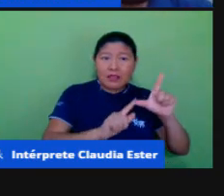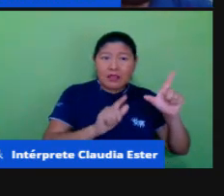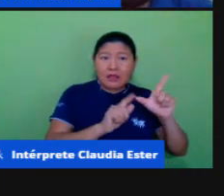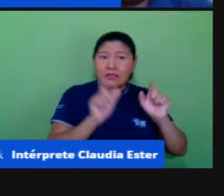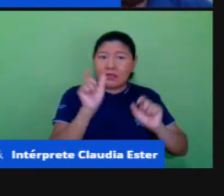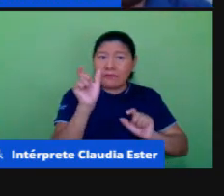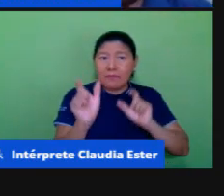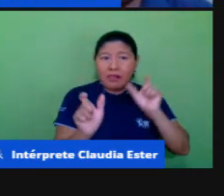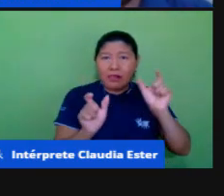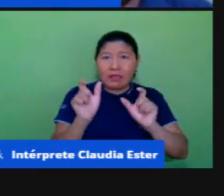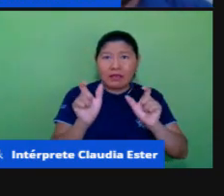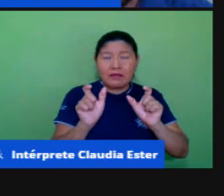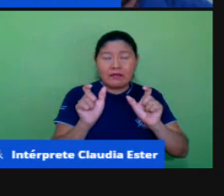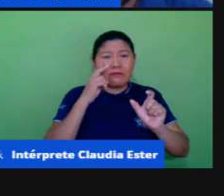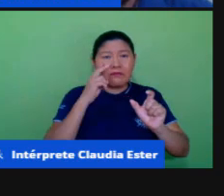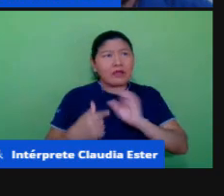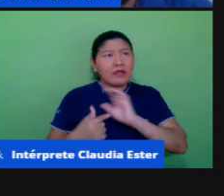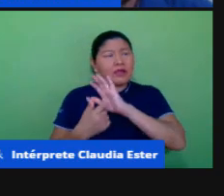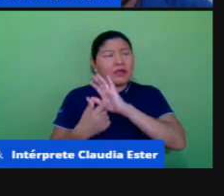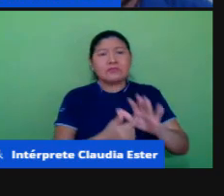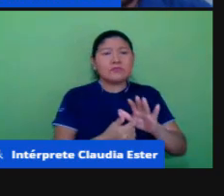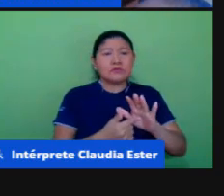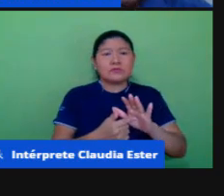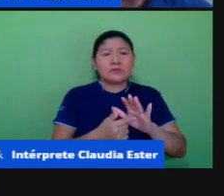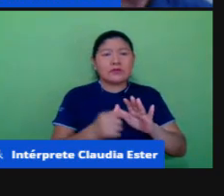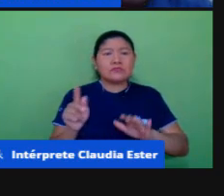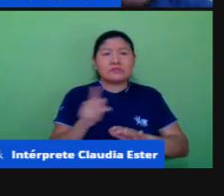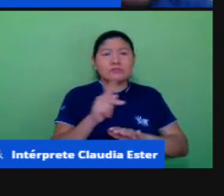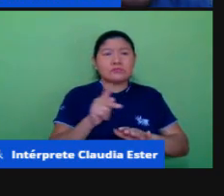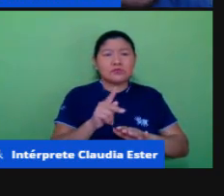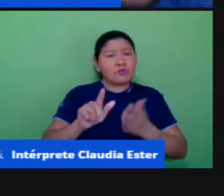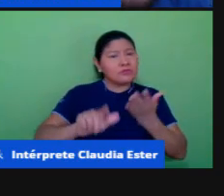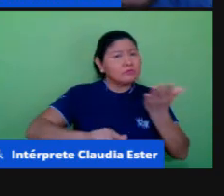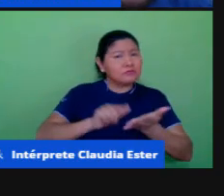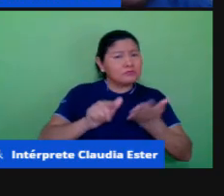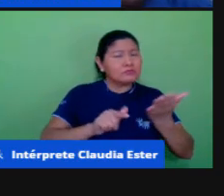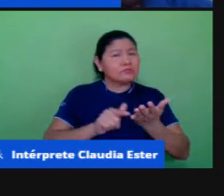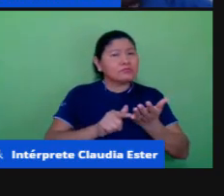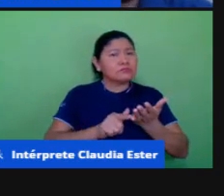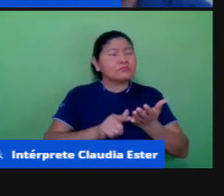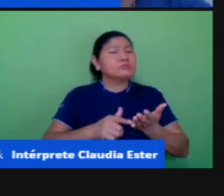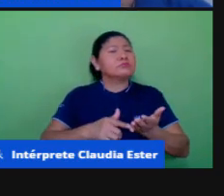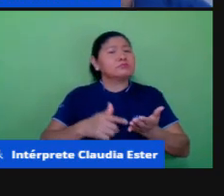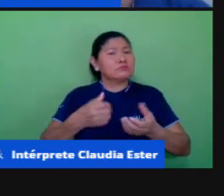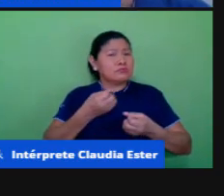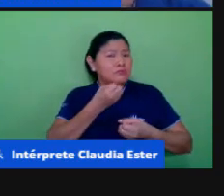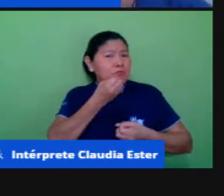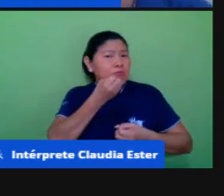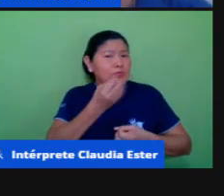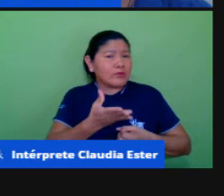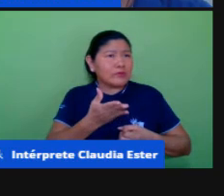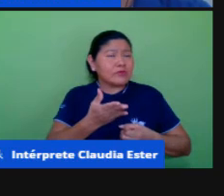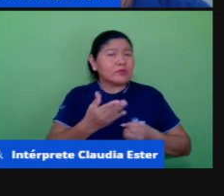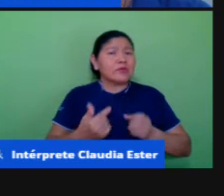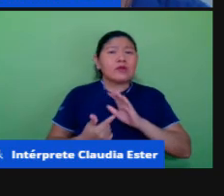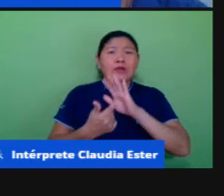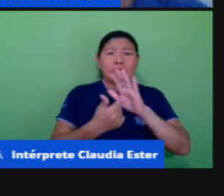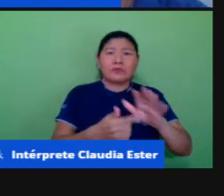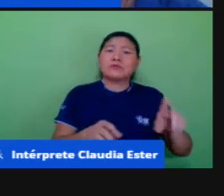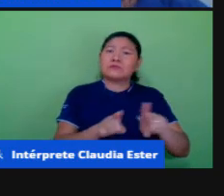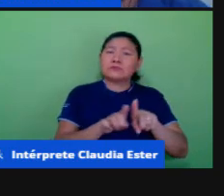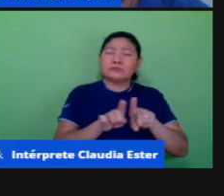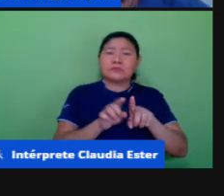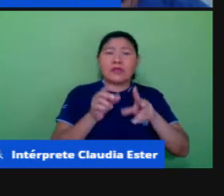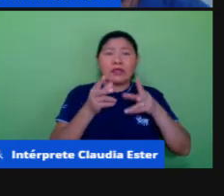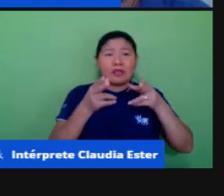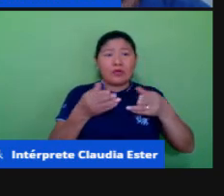capa bonita, entregar para o professor. Além, claro, do professor trazendo ali, ministrando as suas aulas, que sempre